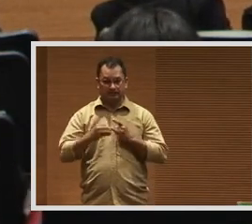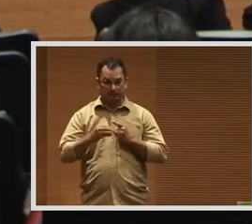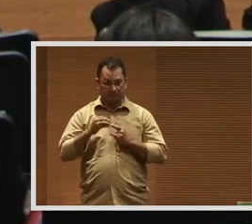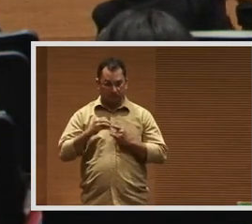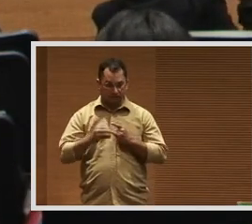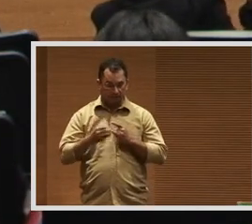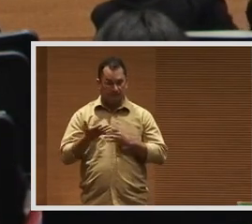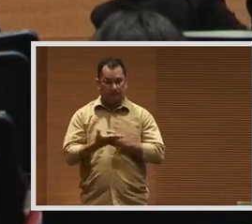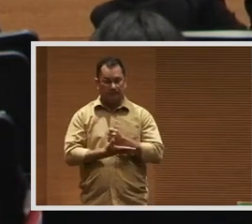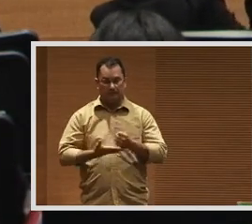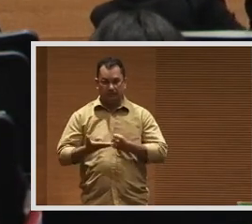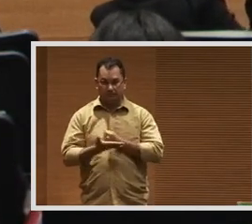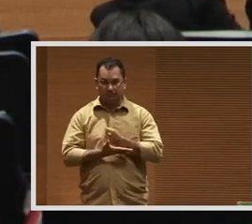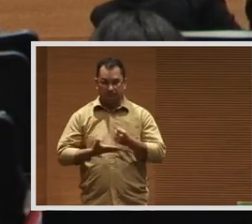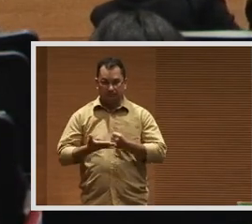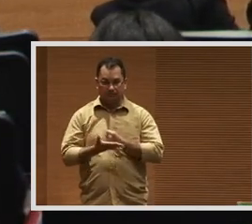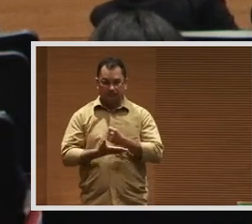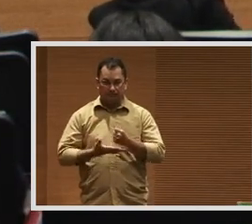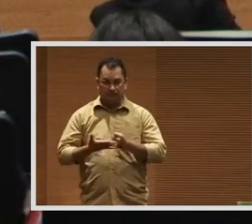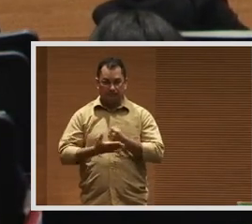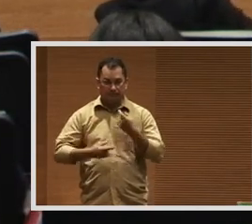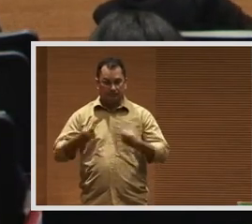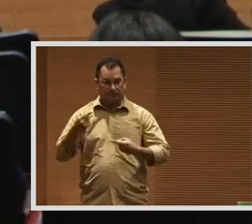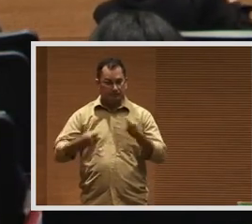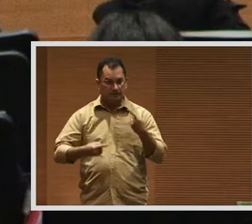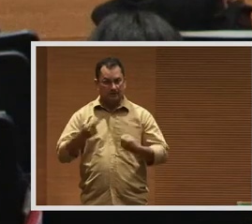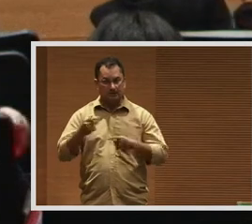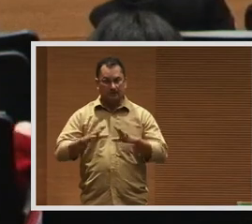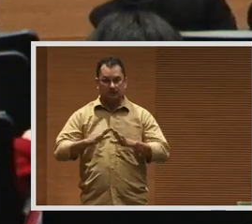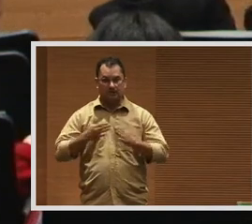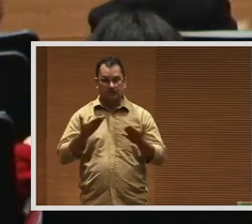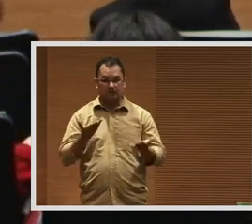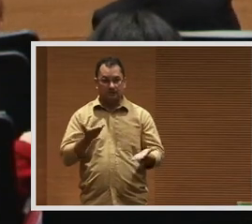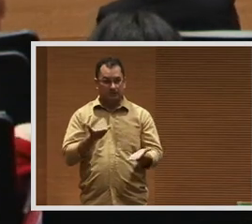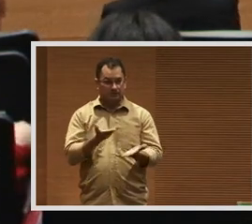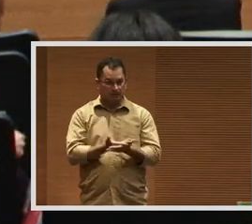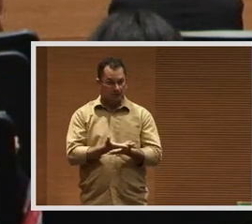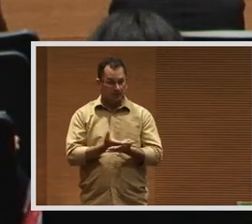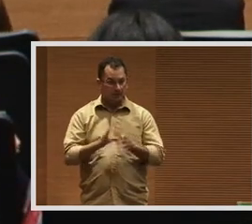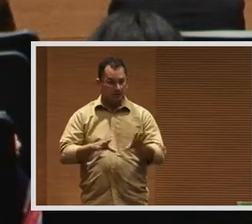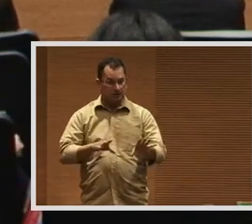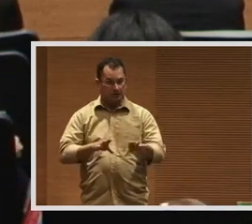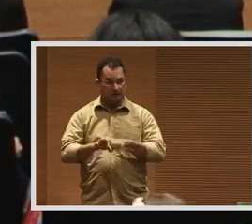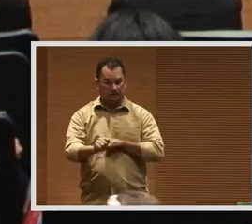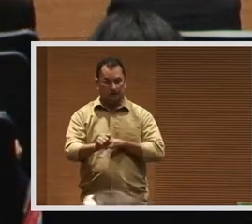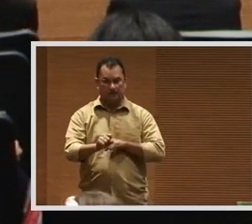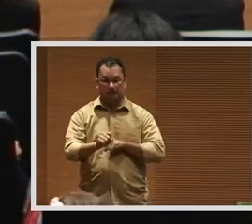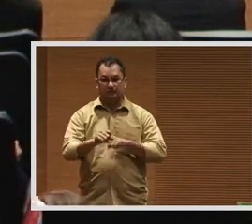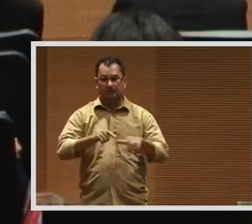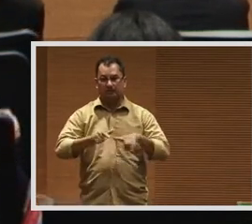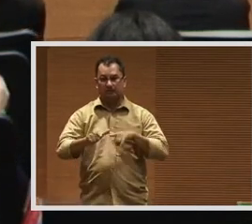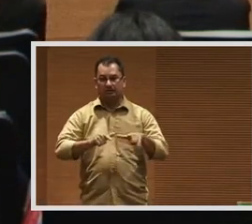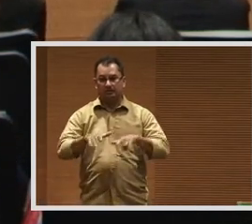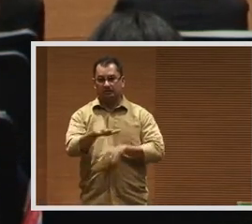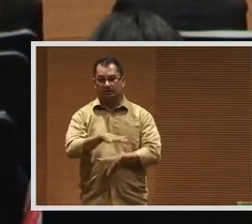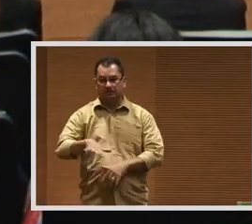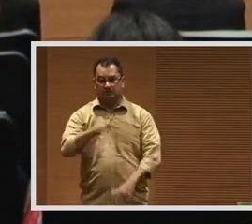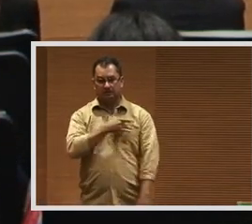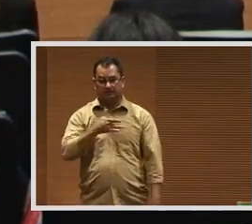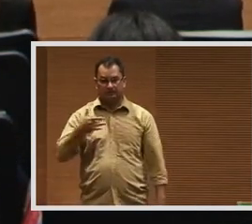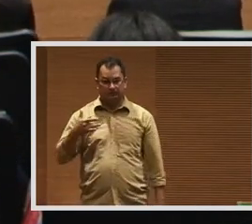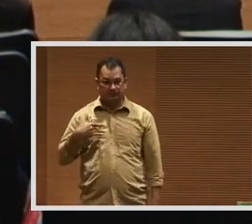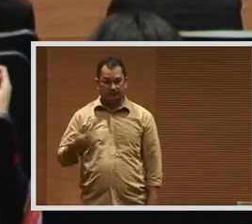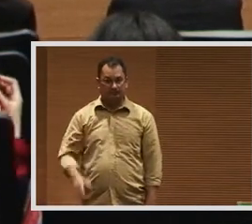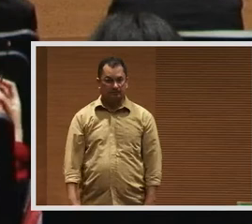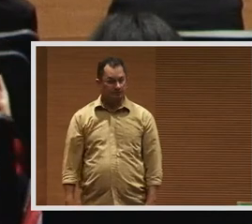E a base de discussão da escola é a formação de trabalhadores para a saúde, né?